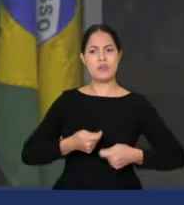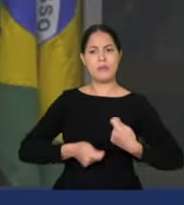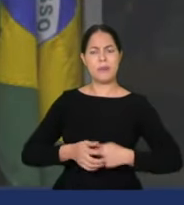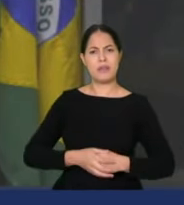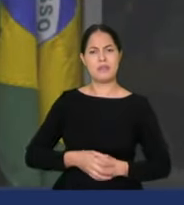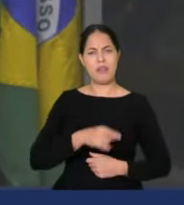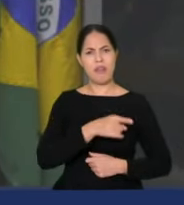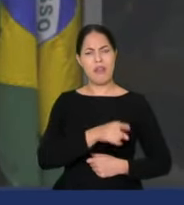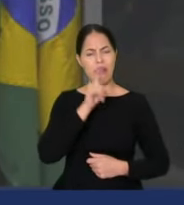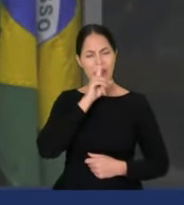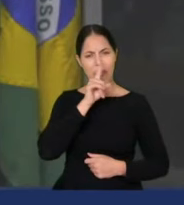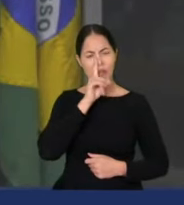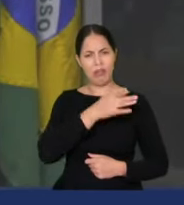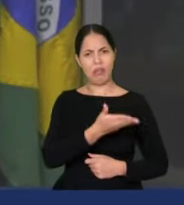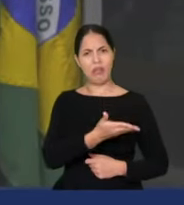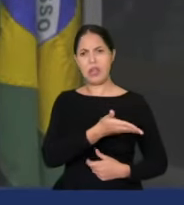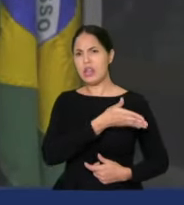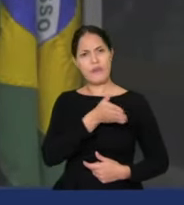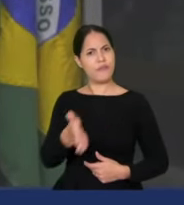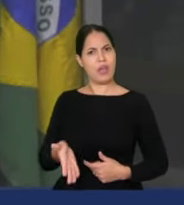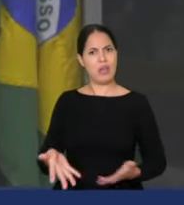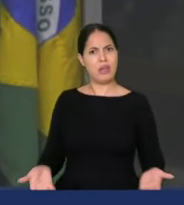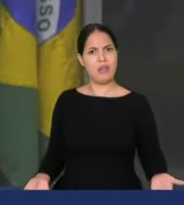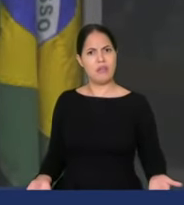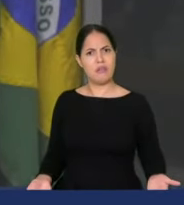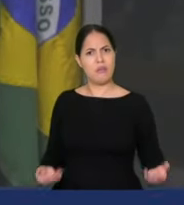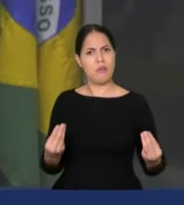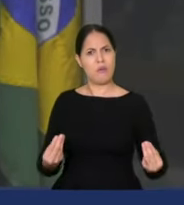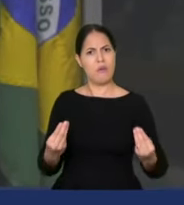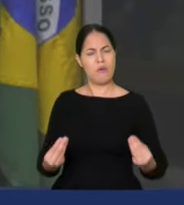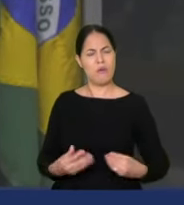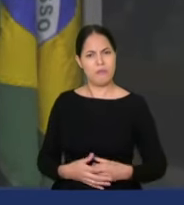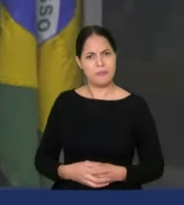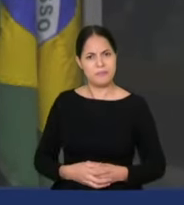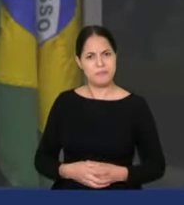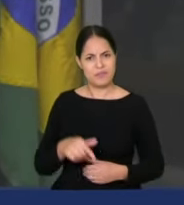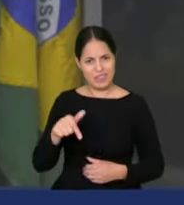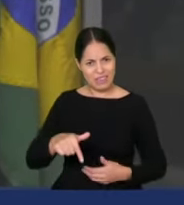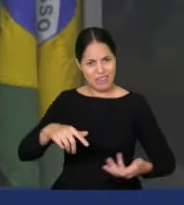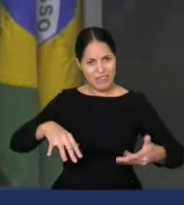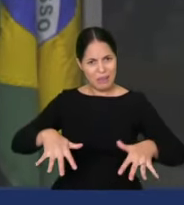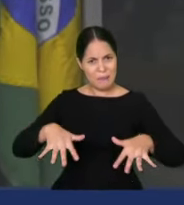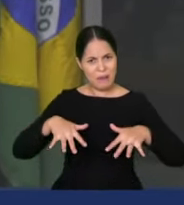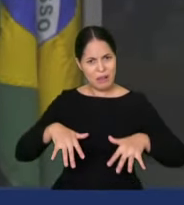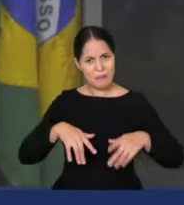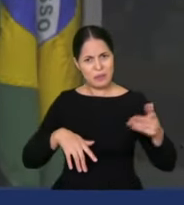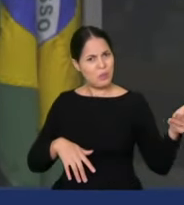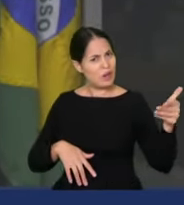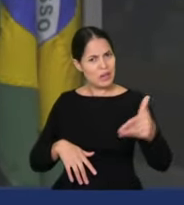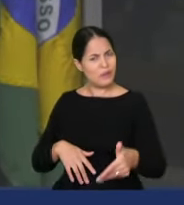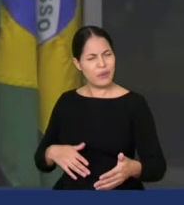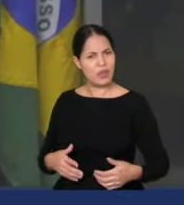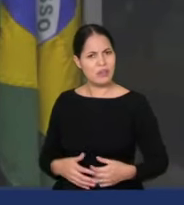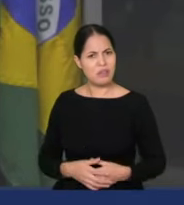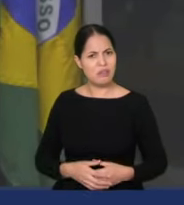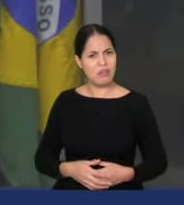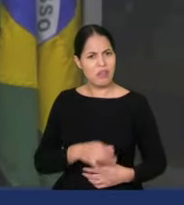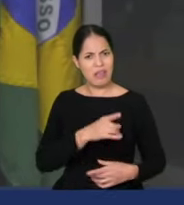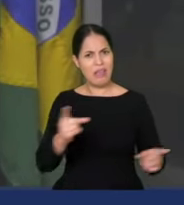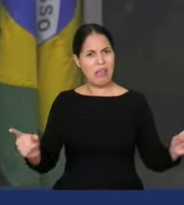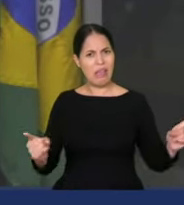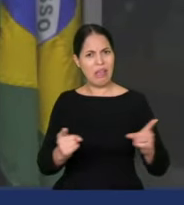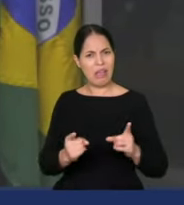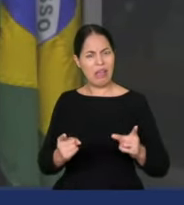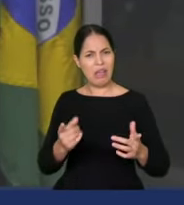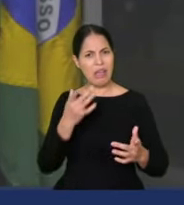e falha com o Parlamento. É impressionante a falta de atenção que esse ministro vem